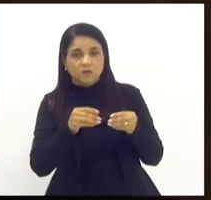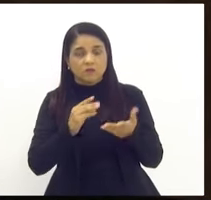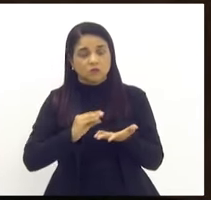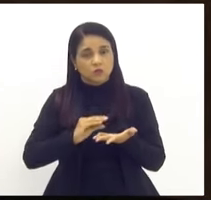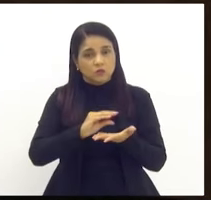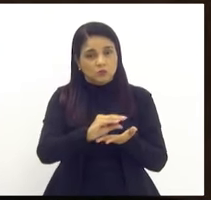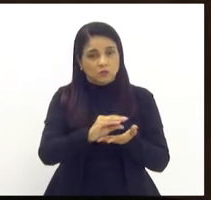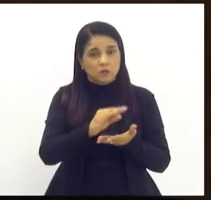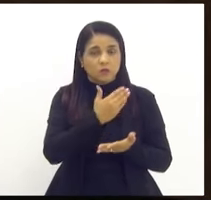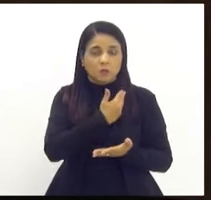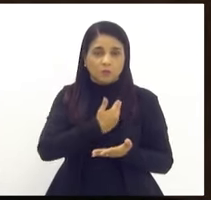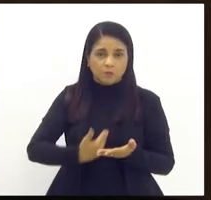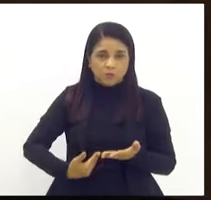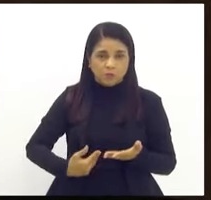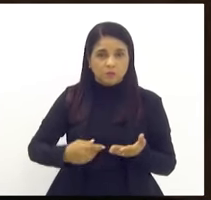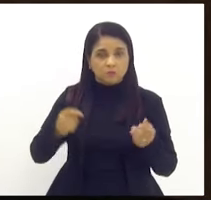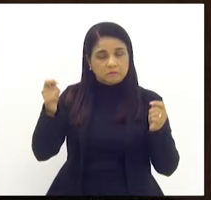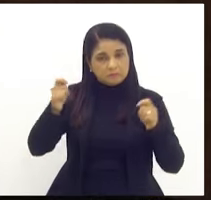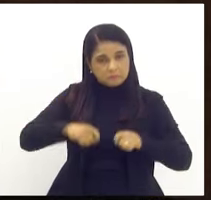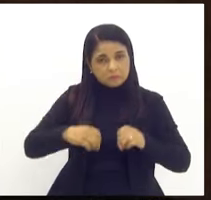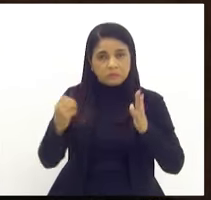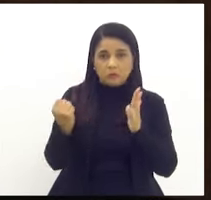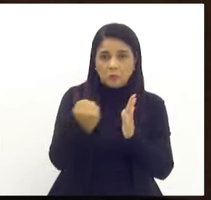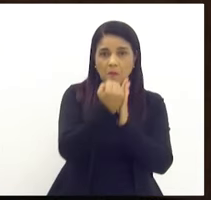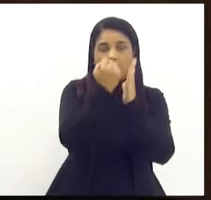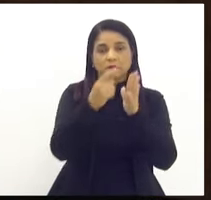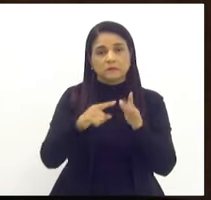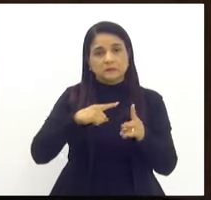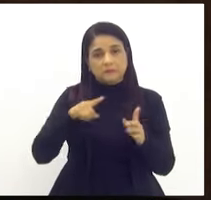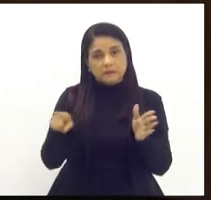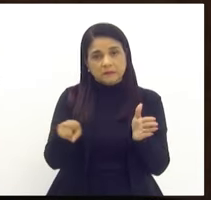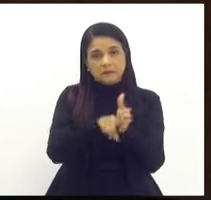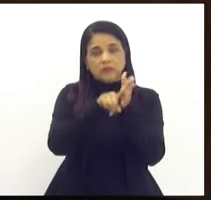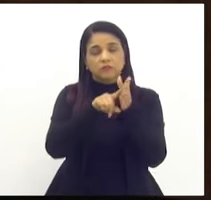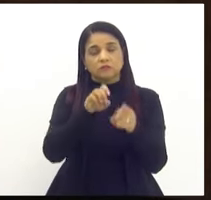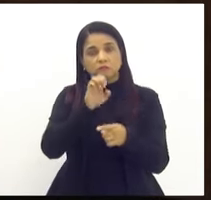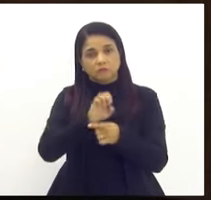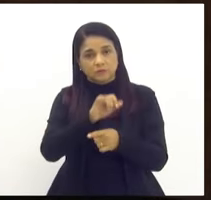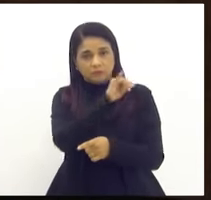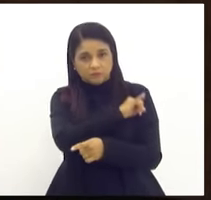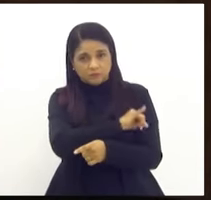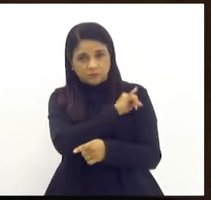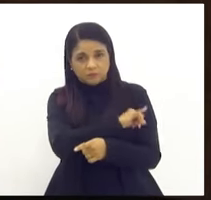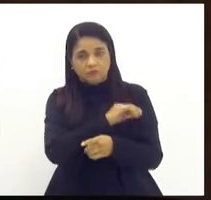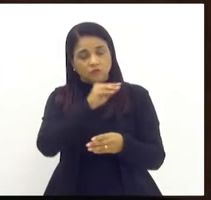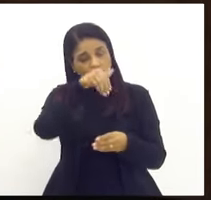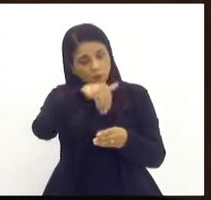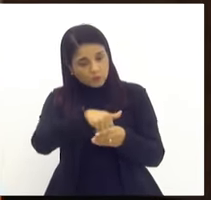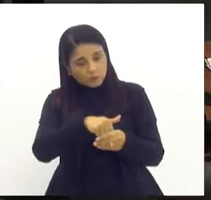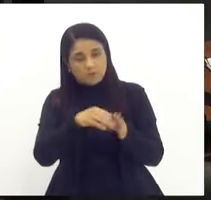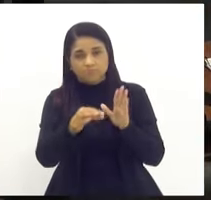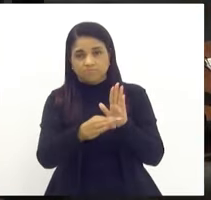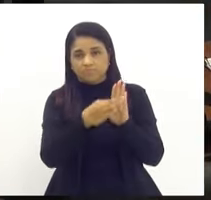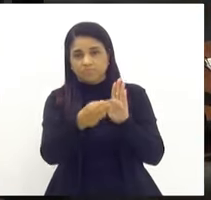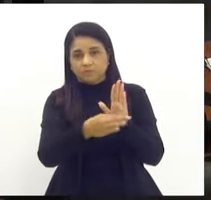público gerará um potencial de impacto negativo para a área de educação no estado do Rio de Janeiro o parecer é